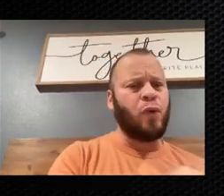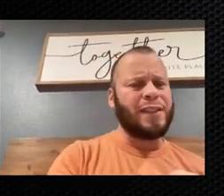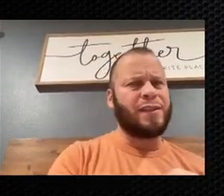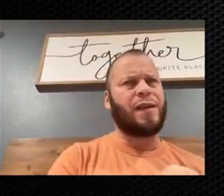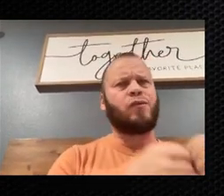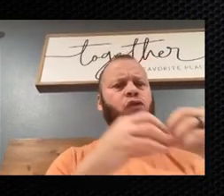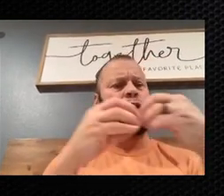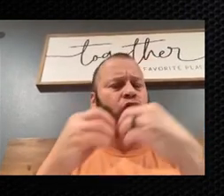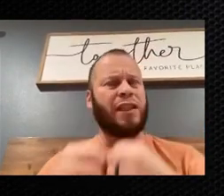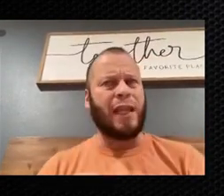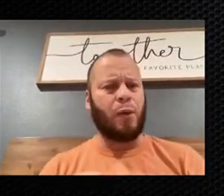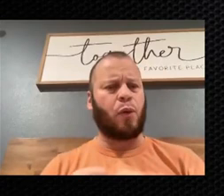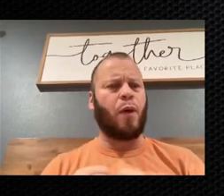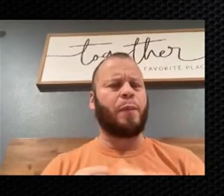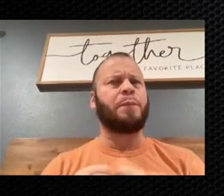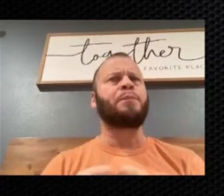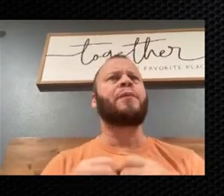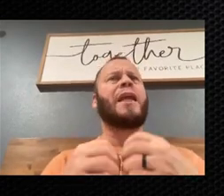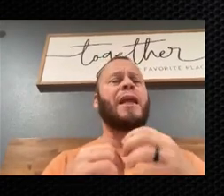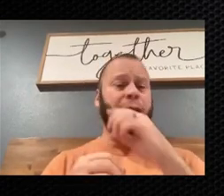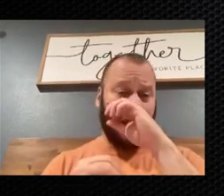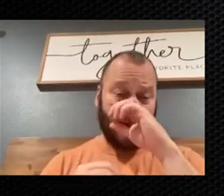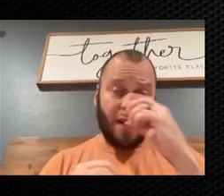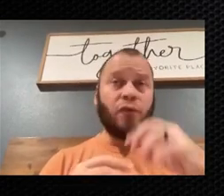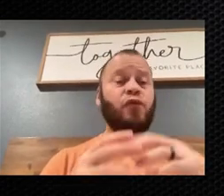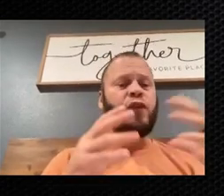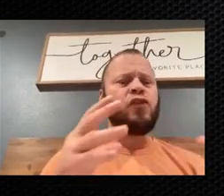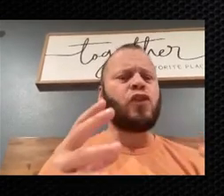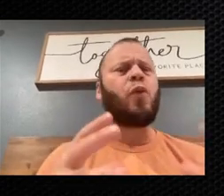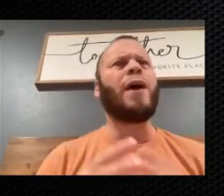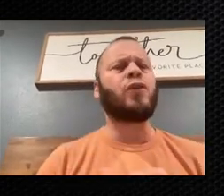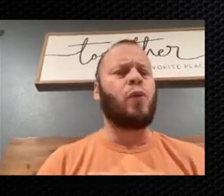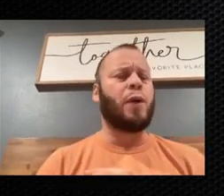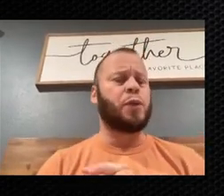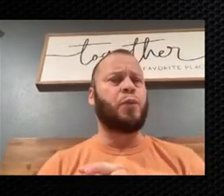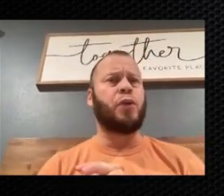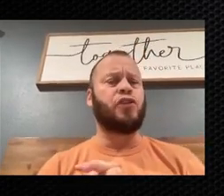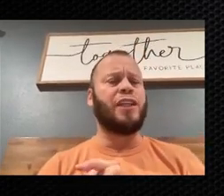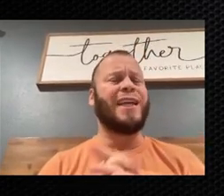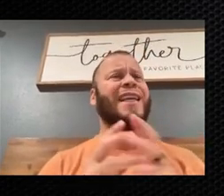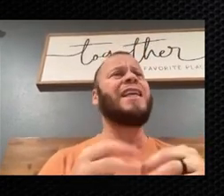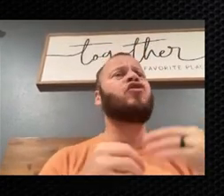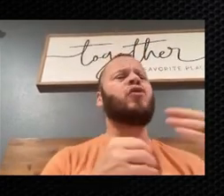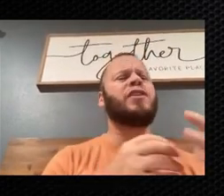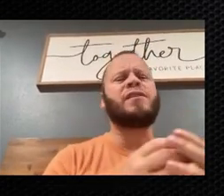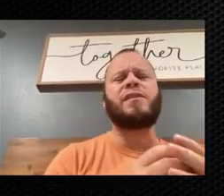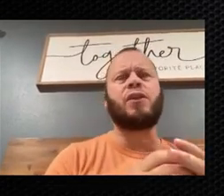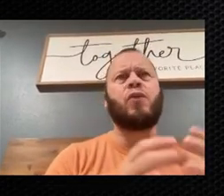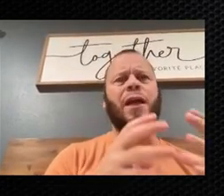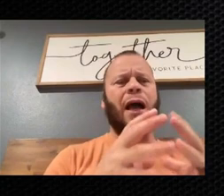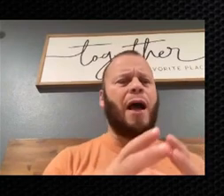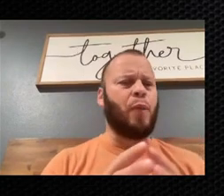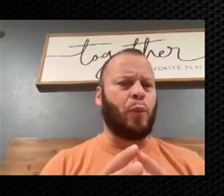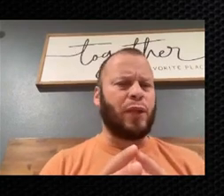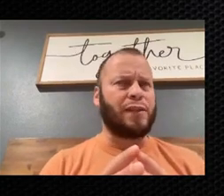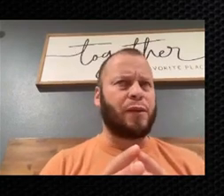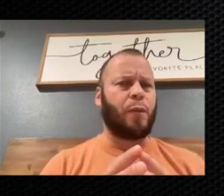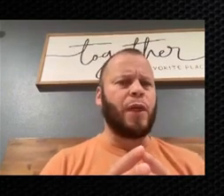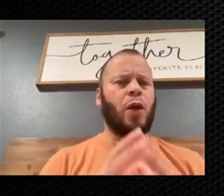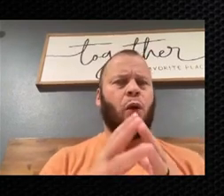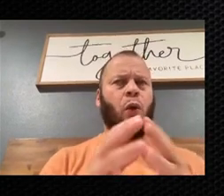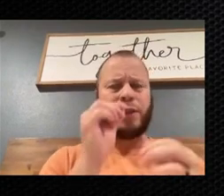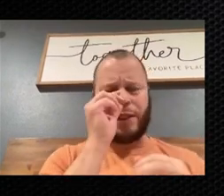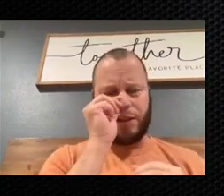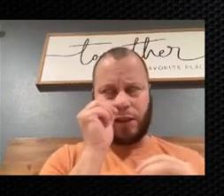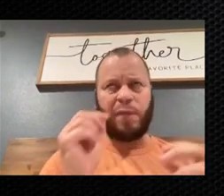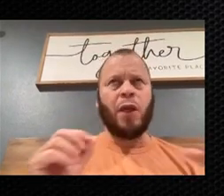nos Estados Unidos na Europa ele é 24 horas por dia idiotizando a população